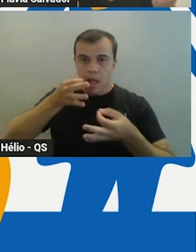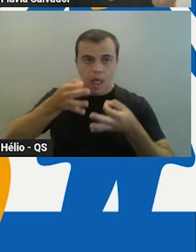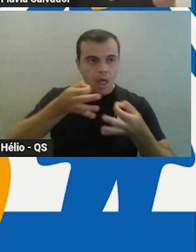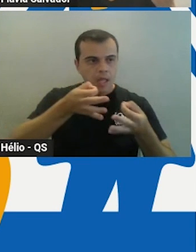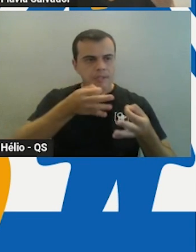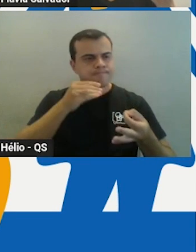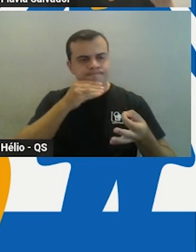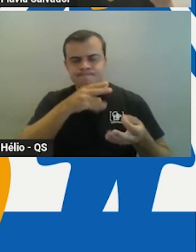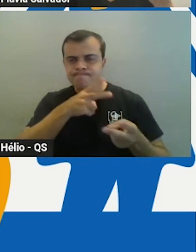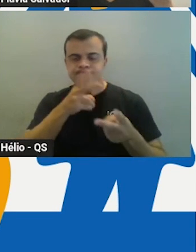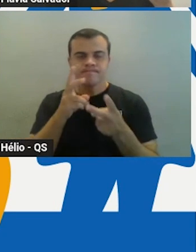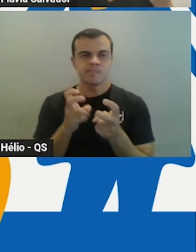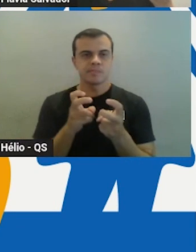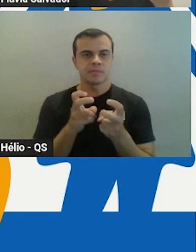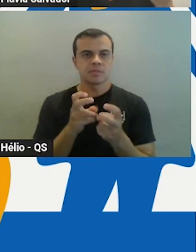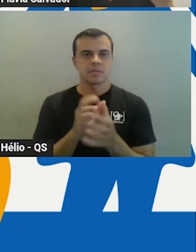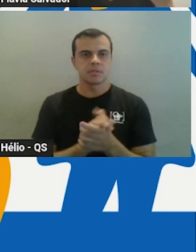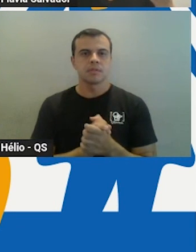conseguir